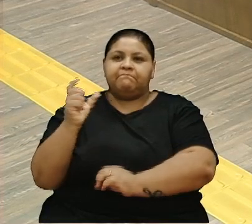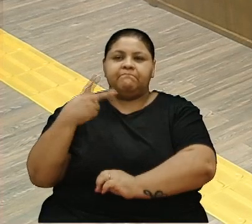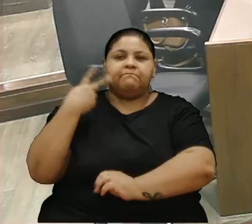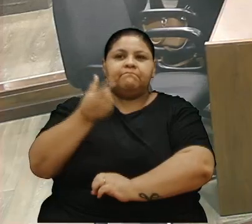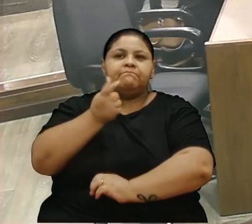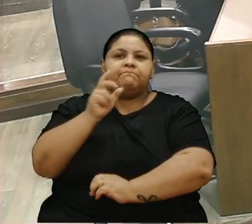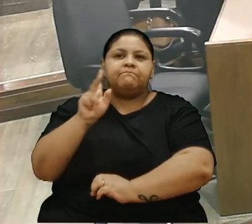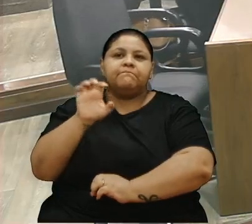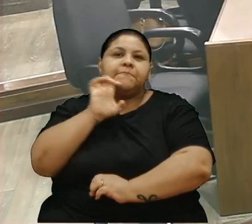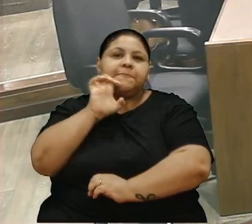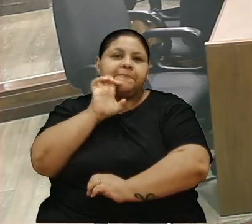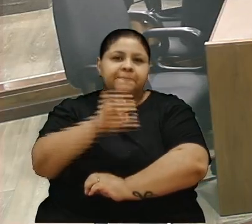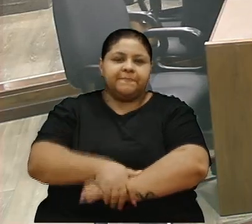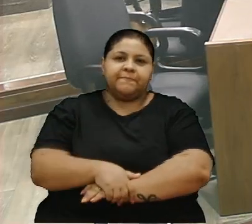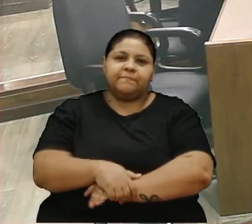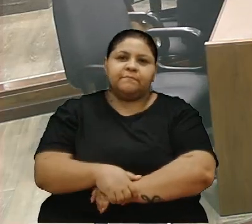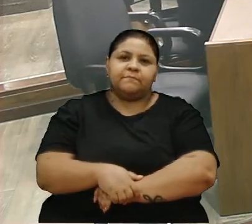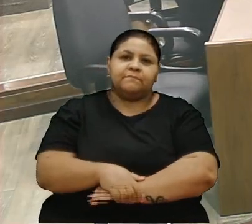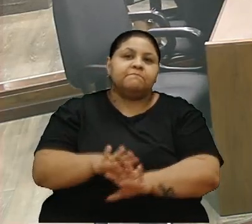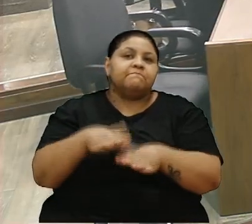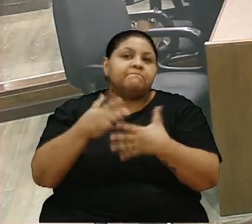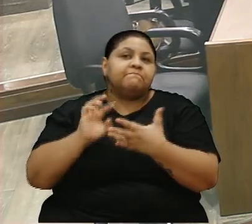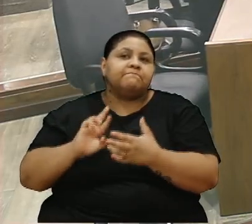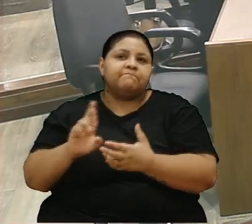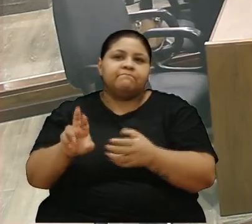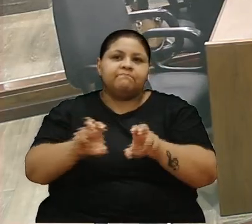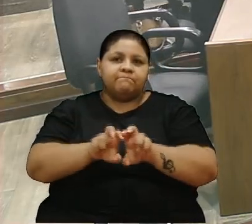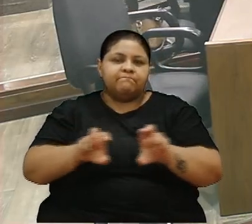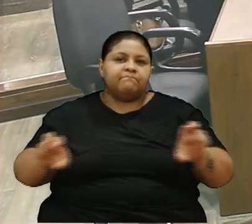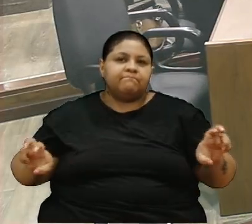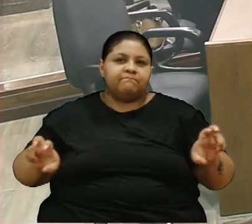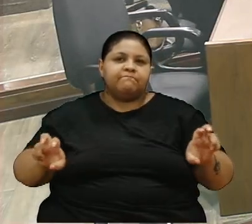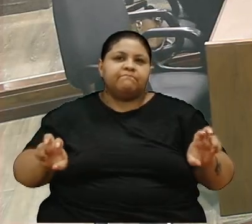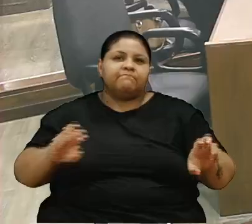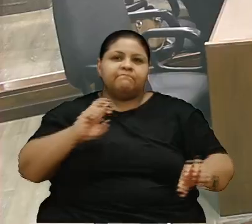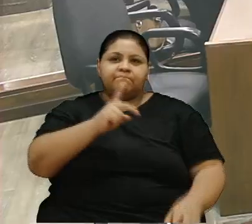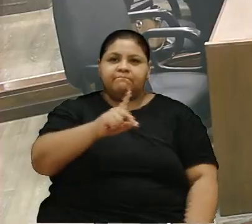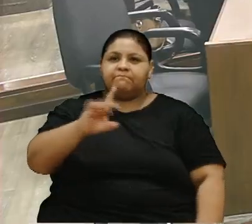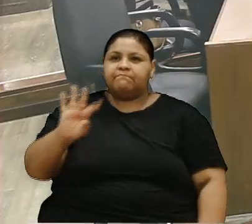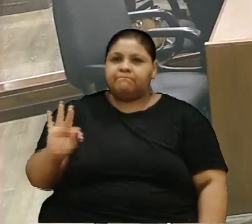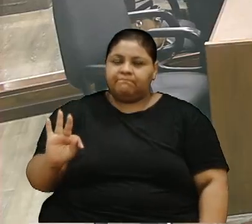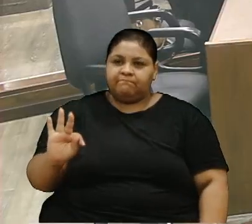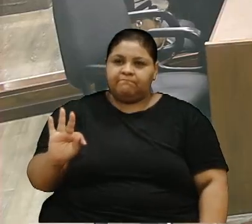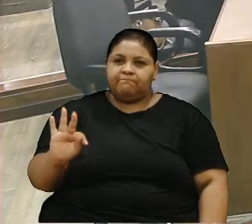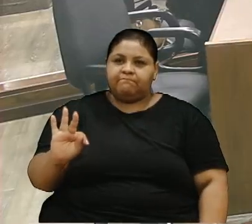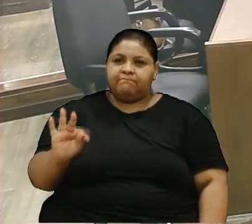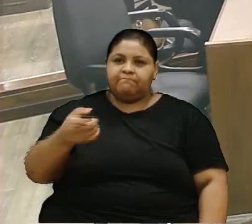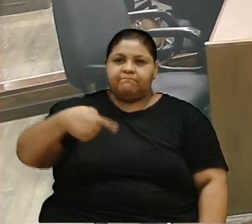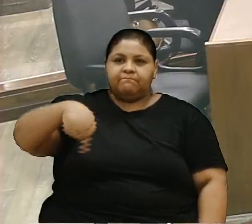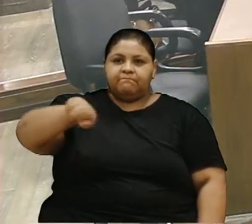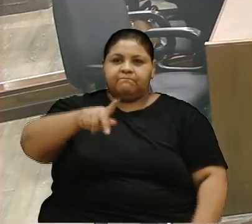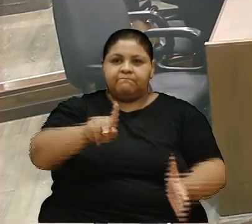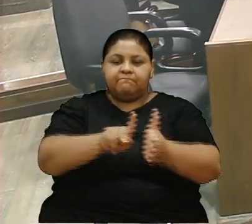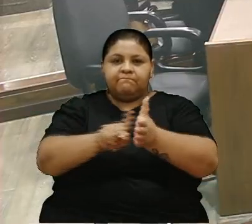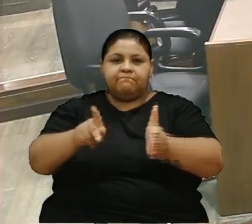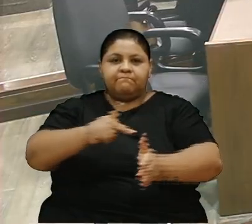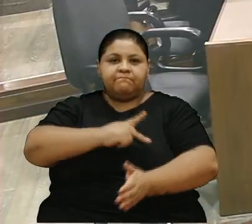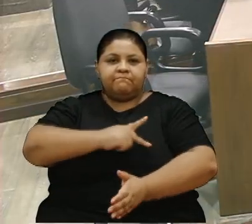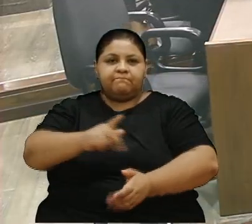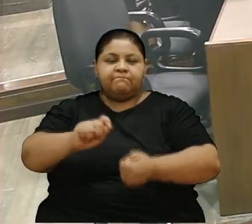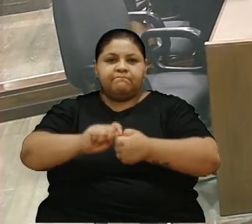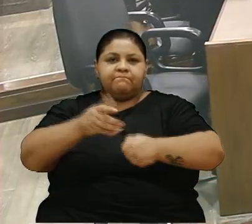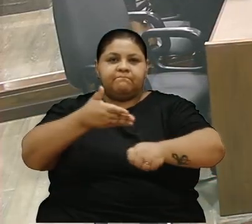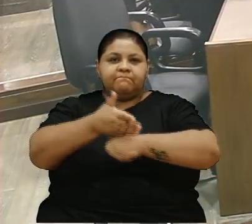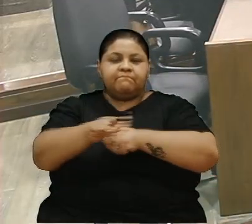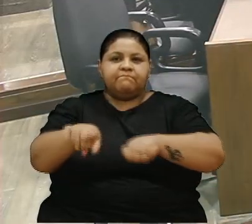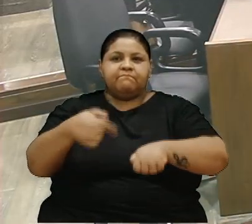Balardim. Em nome da bancada do Partido dos Trabalhadores, a qual o nosso próprio presidente compõe, eu